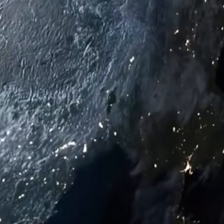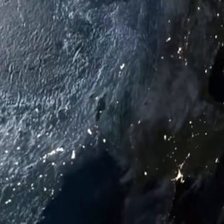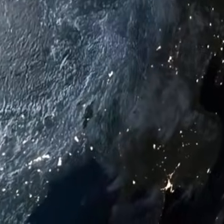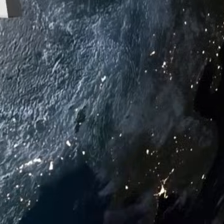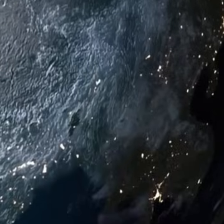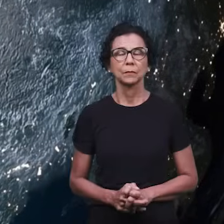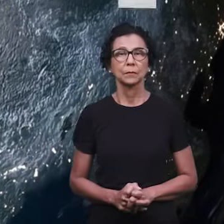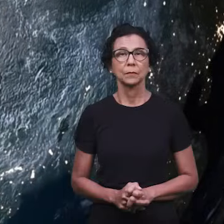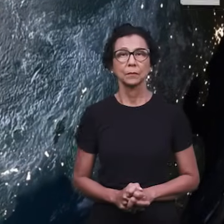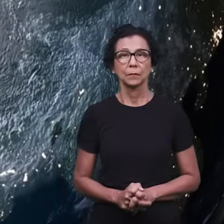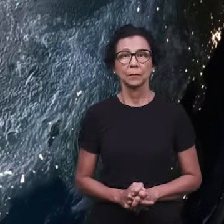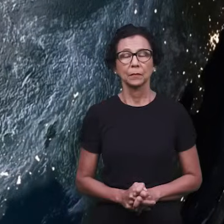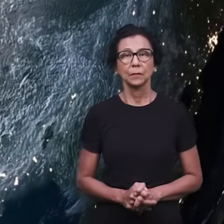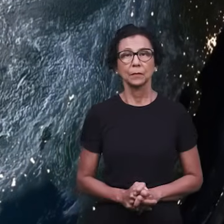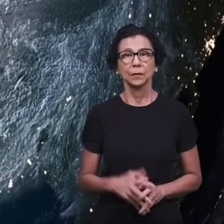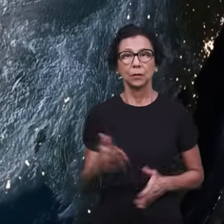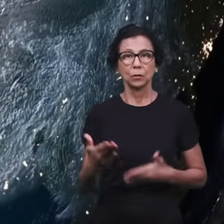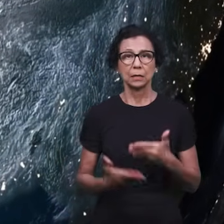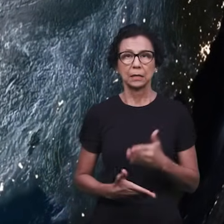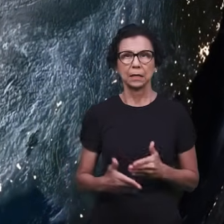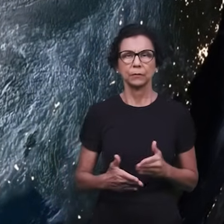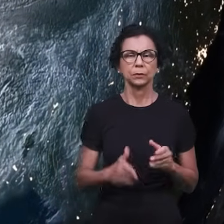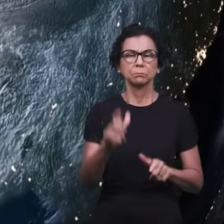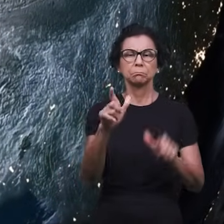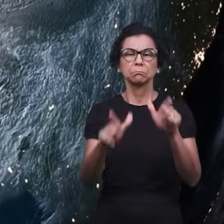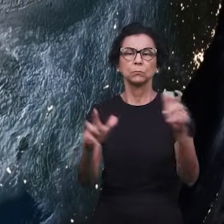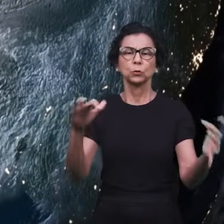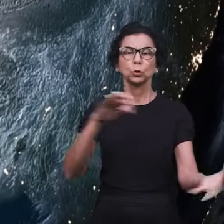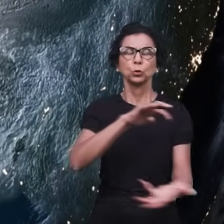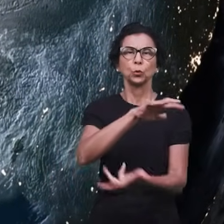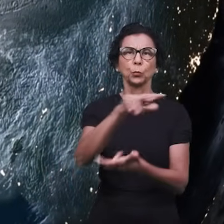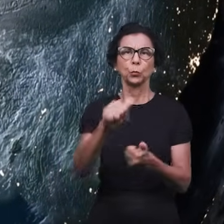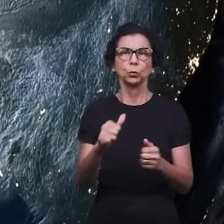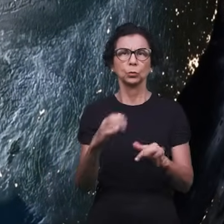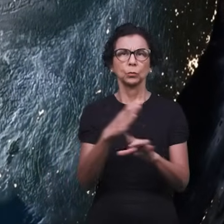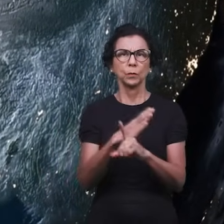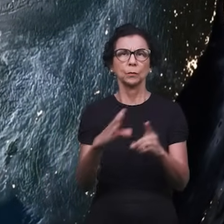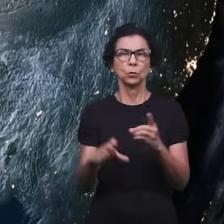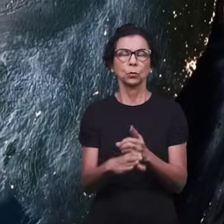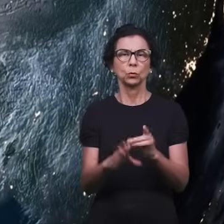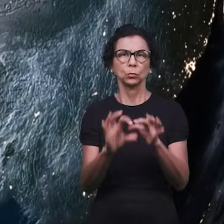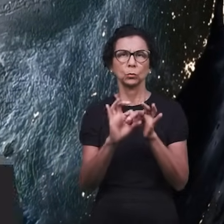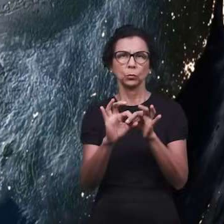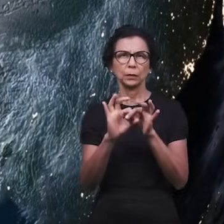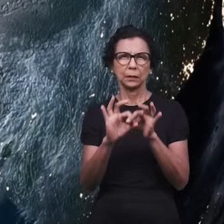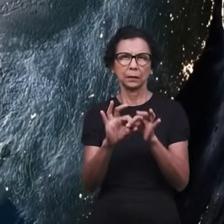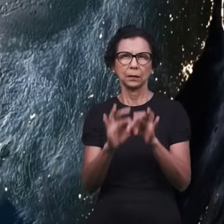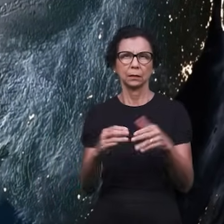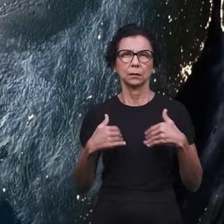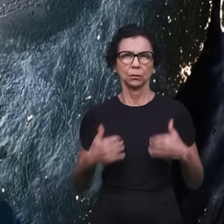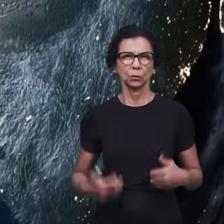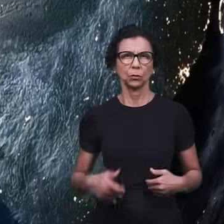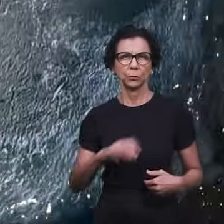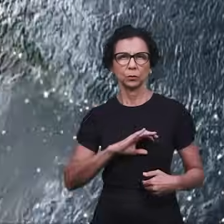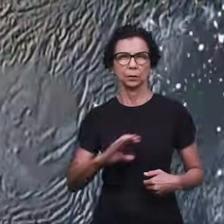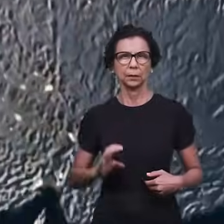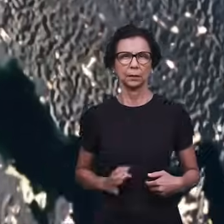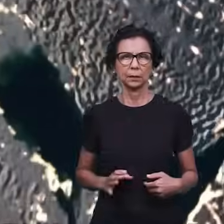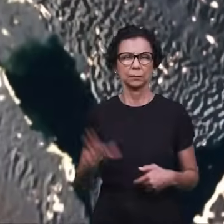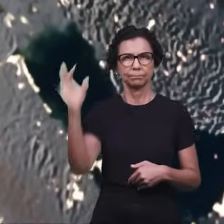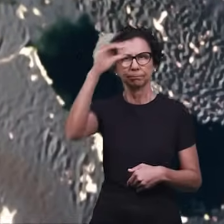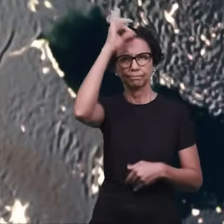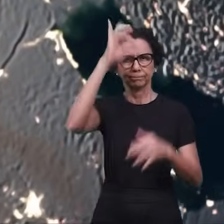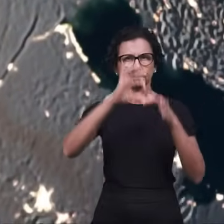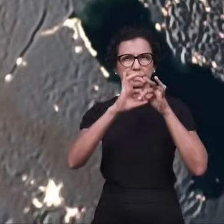Irmãos de todas as partes do mundo participam de um mesmo culto, em conjunto, no mesmo corpo e no mesmo